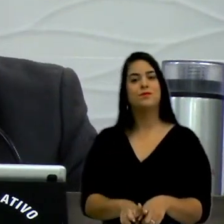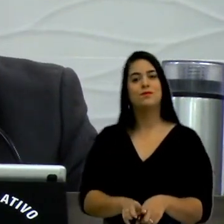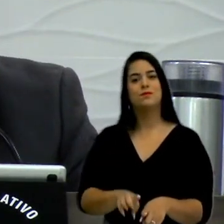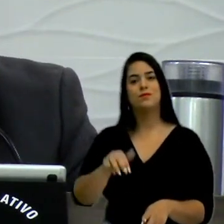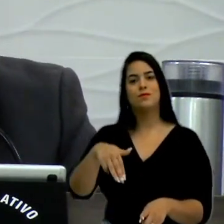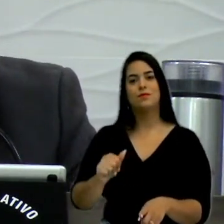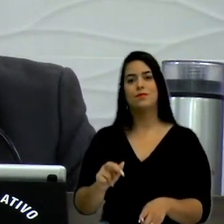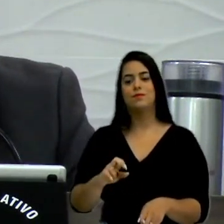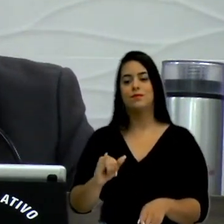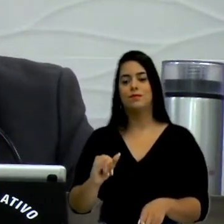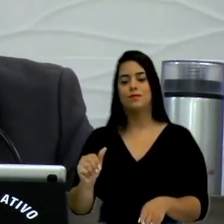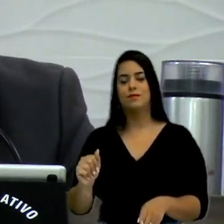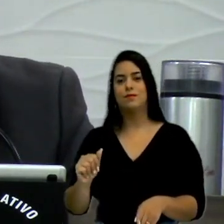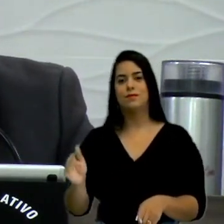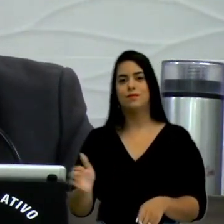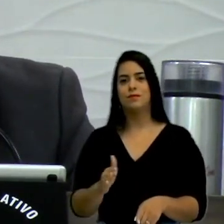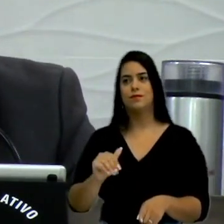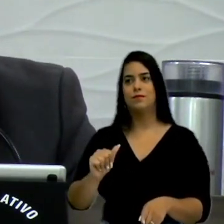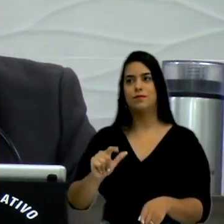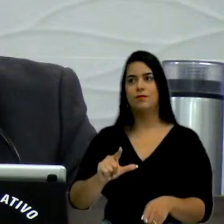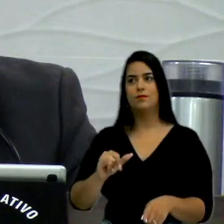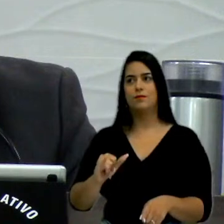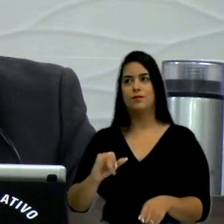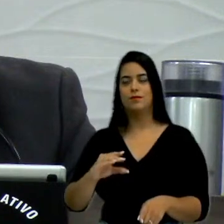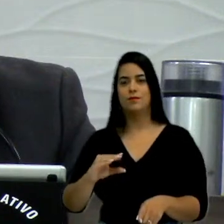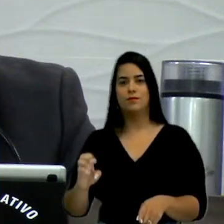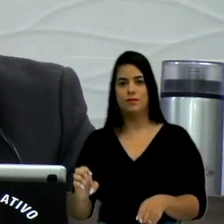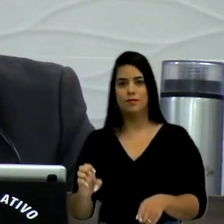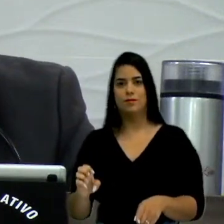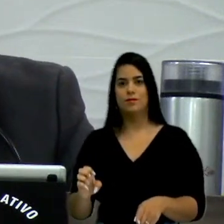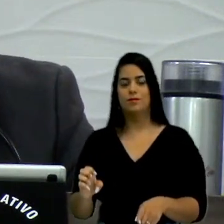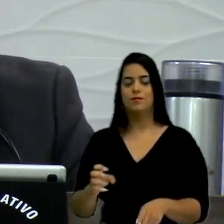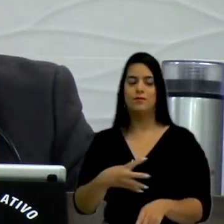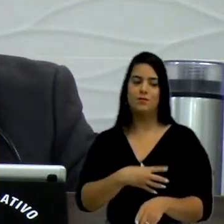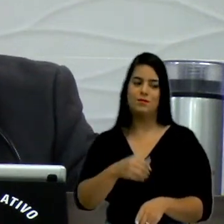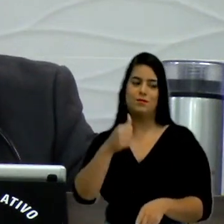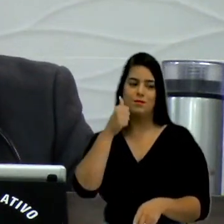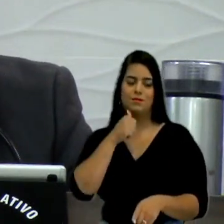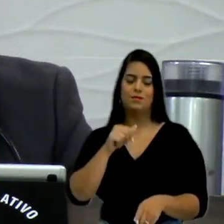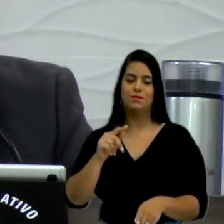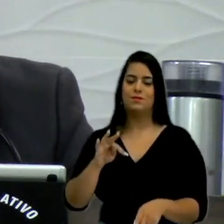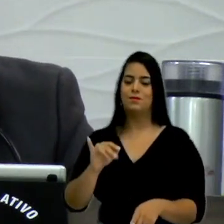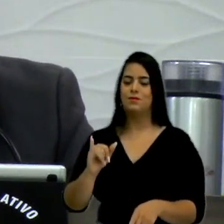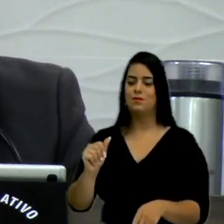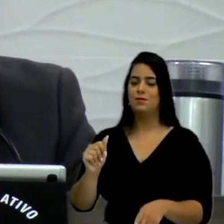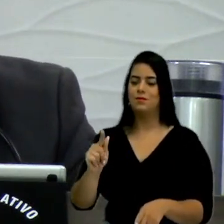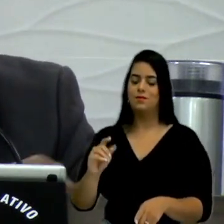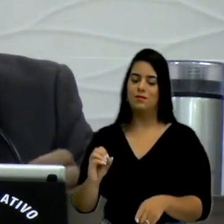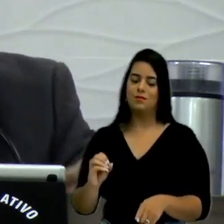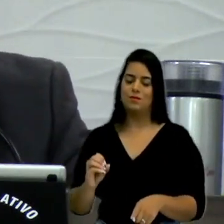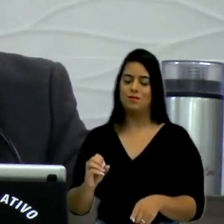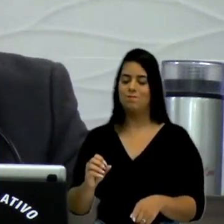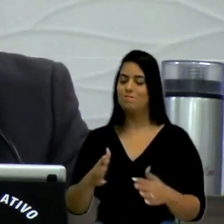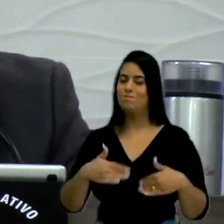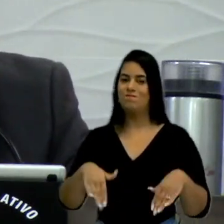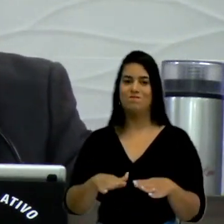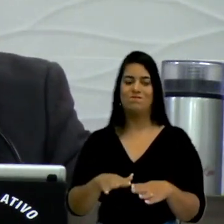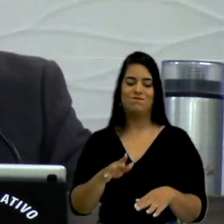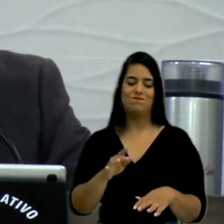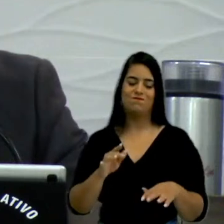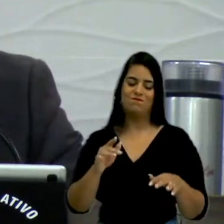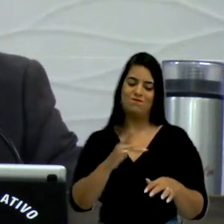Maria Alice, filha de Tiago, que trabalha comigo aqui na Câmara. Desejar a todos muita paz, saúde e sucesso em suas